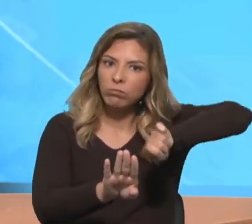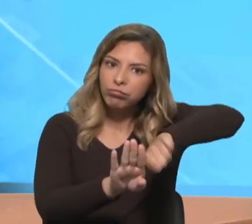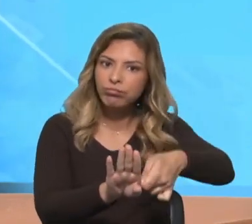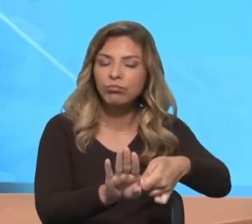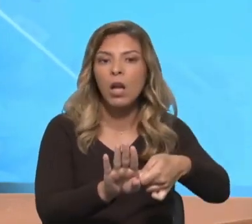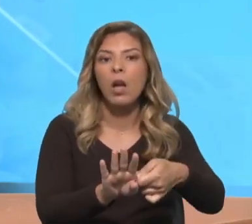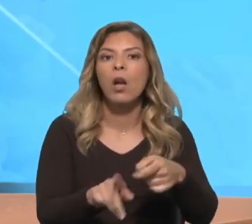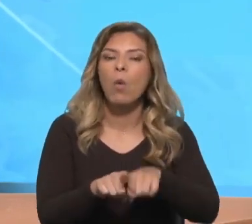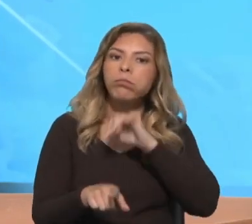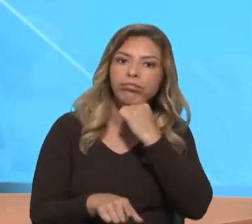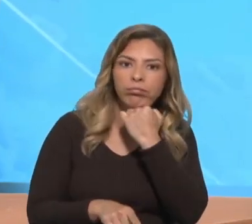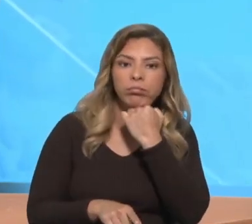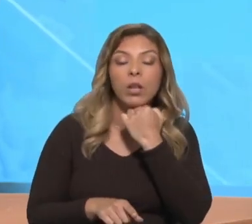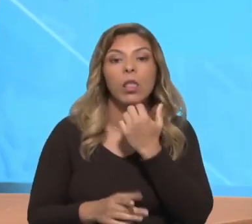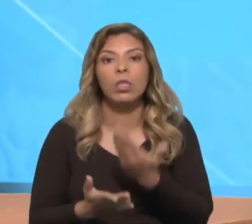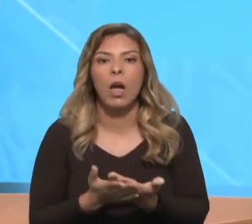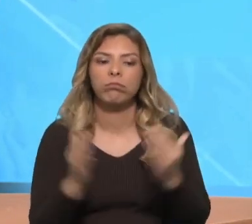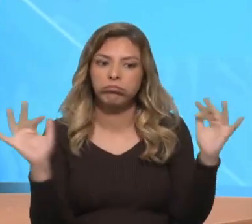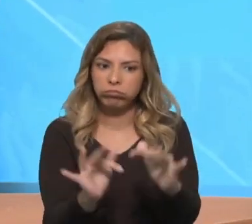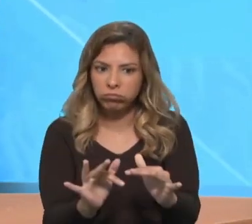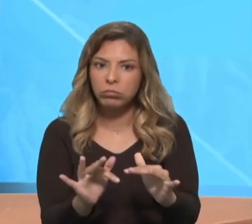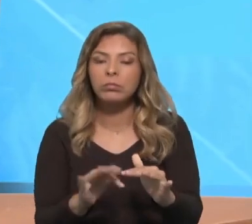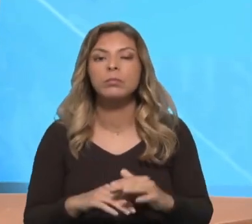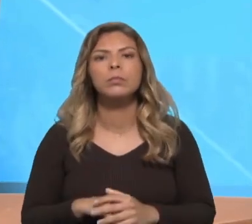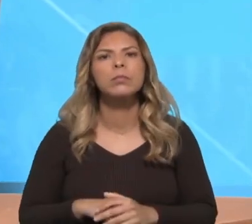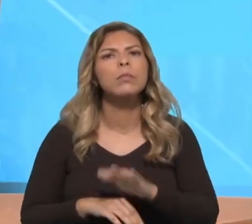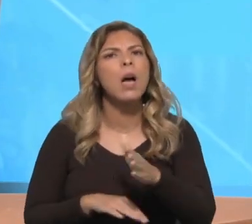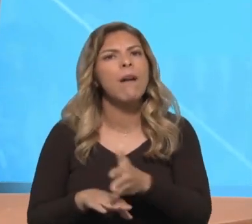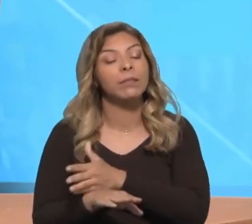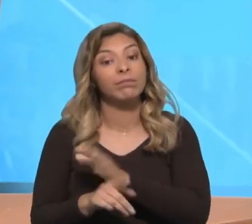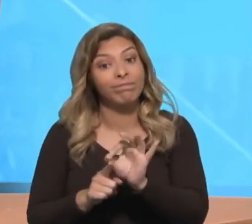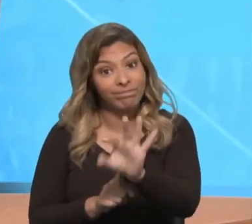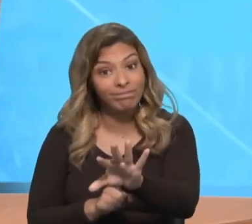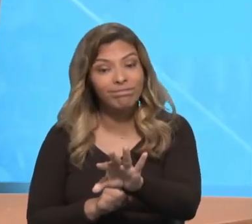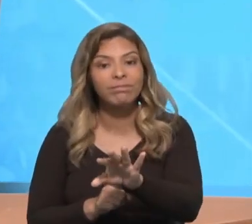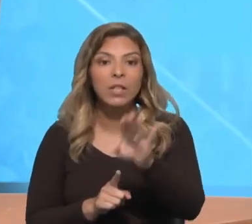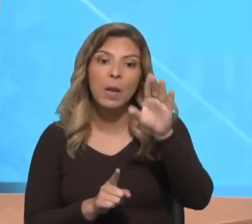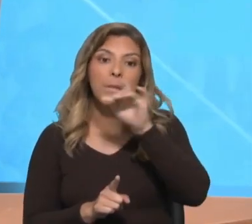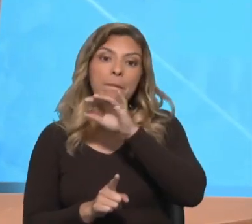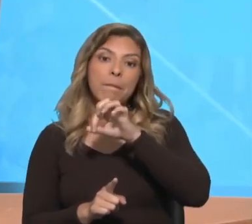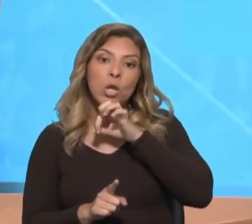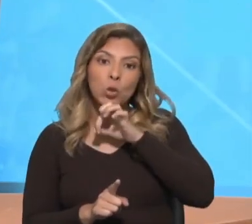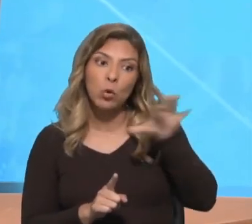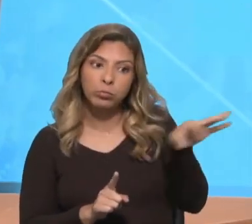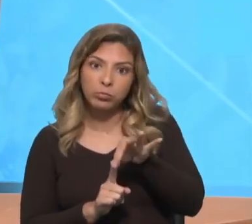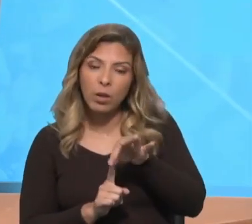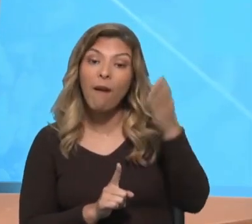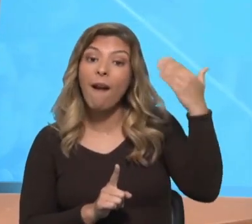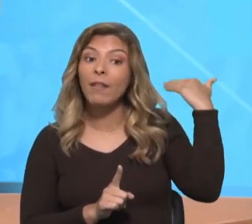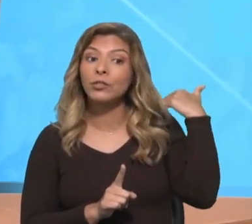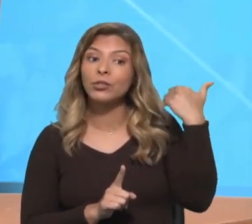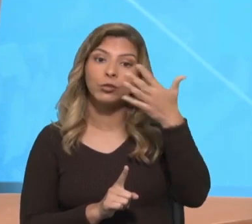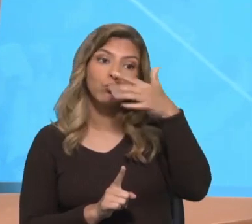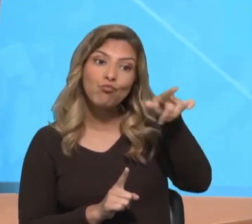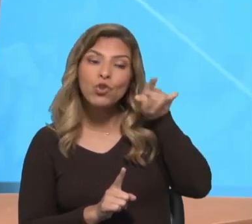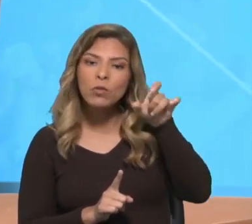eleição pontifícia. Portanto, isto também indica que a eleição do Bispo de Roma nem sempre tinha sido assim. Aliás, como em todos